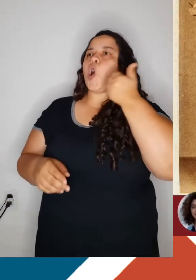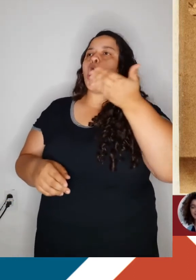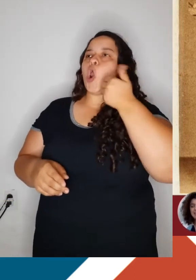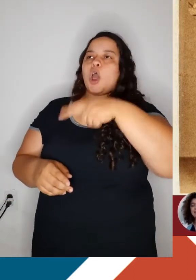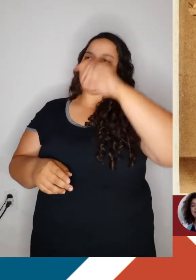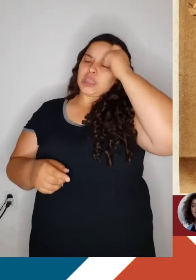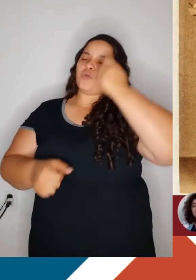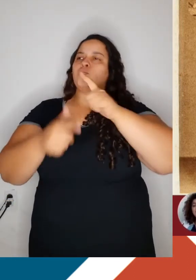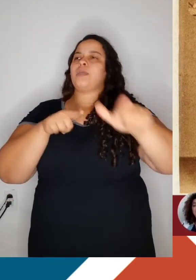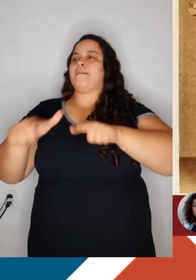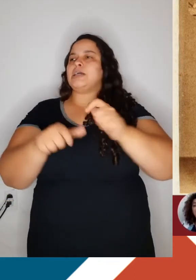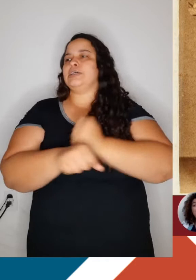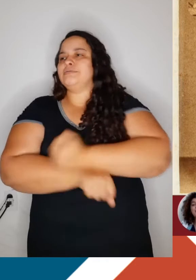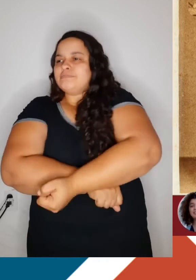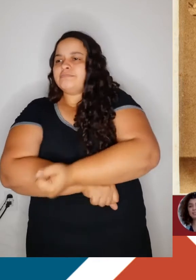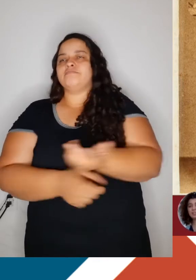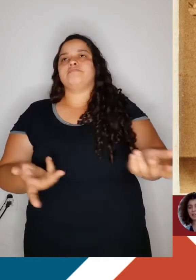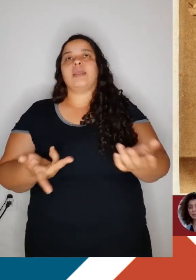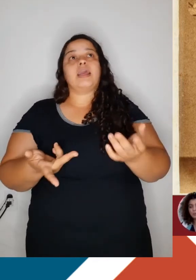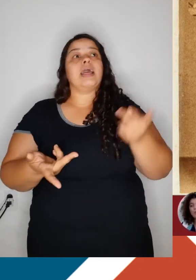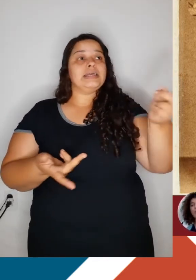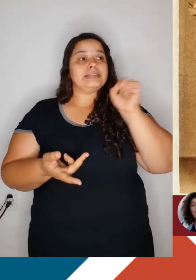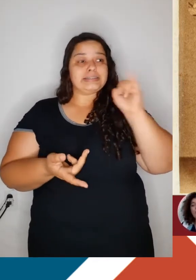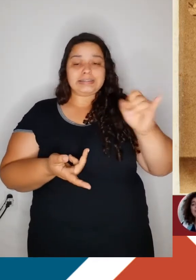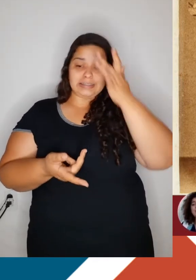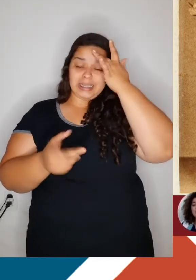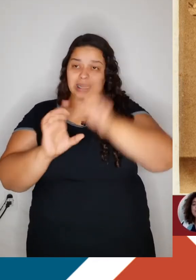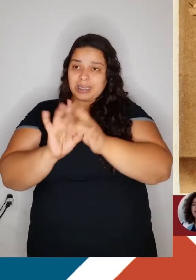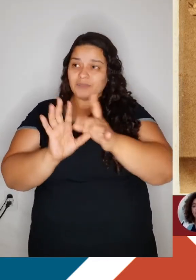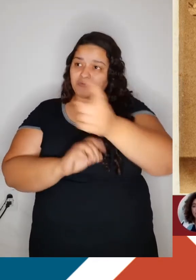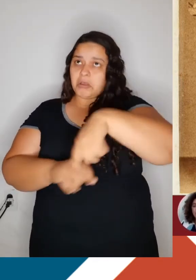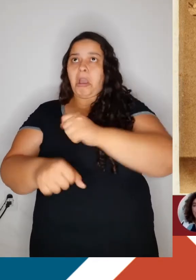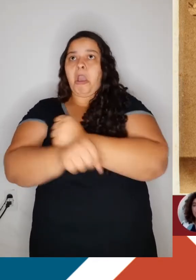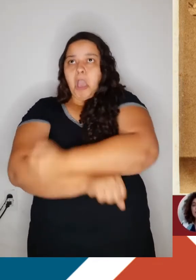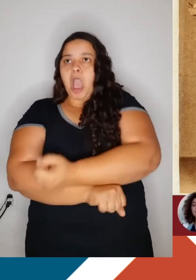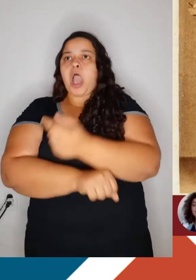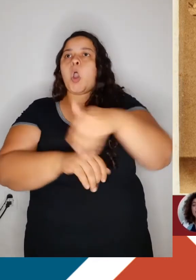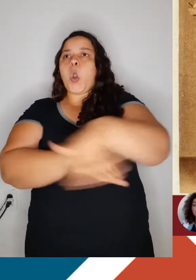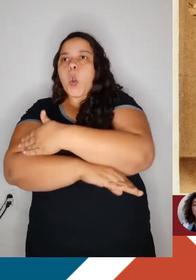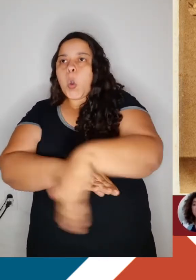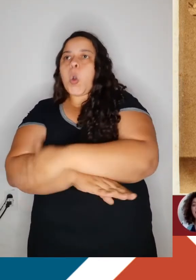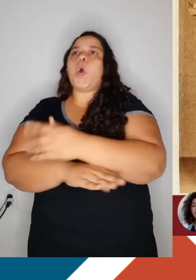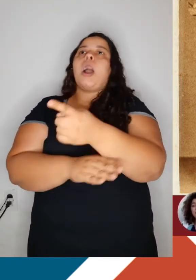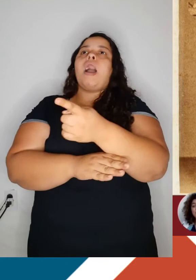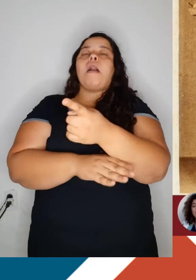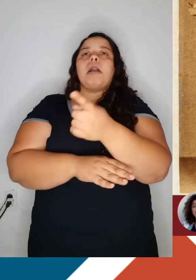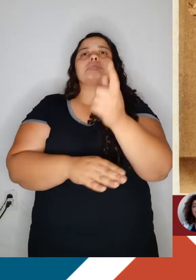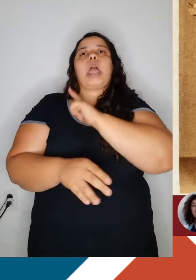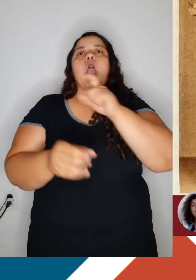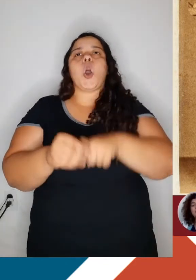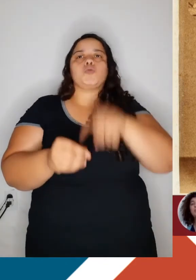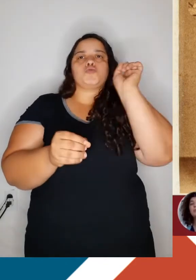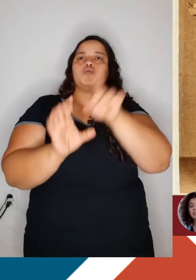prática, se beneficiavam da ausência de gastos com esses escravizados, considerando que eles gozavam de uma